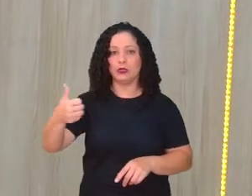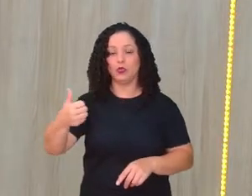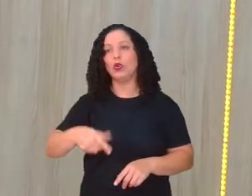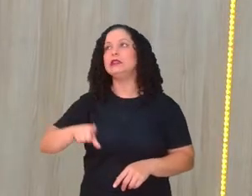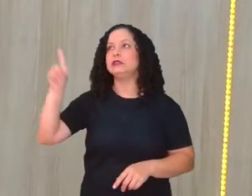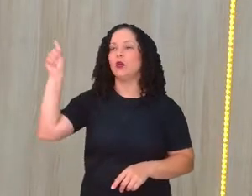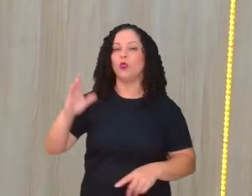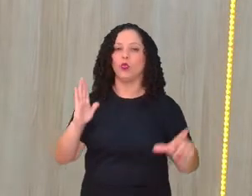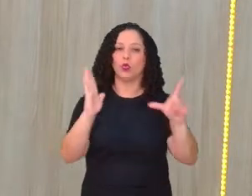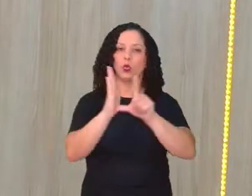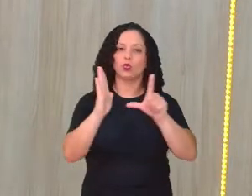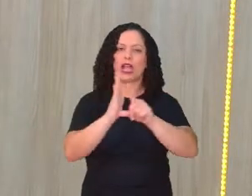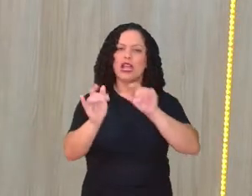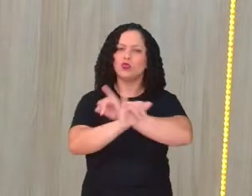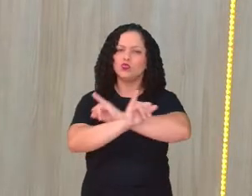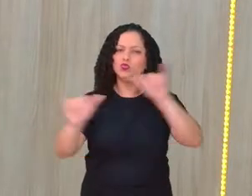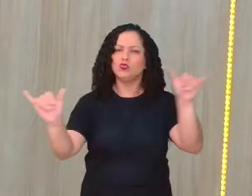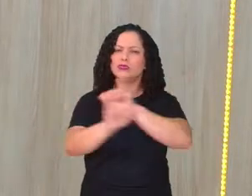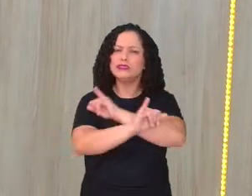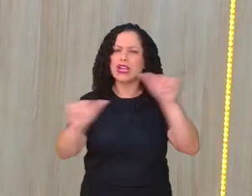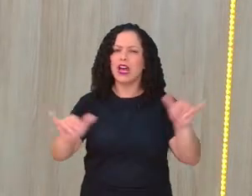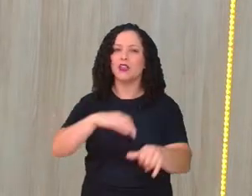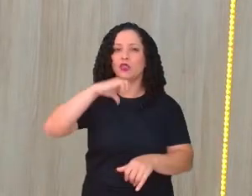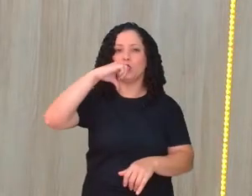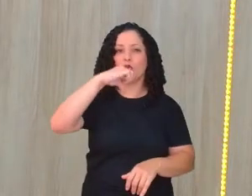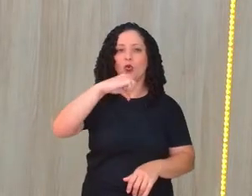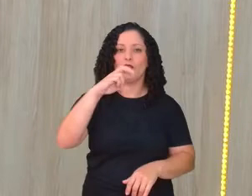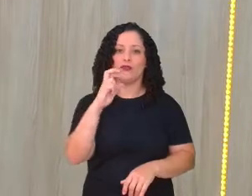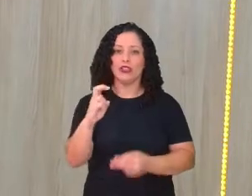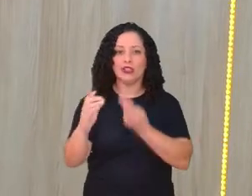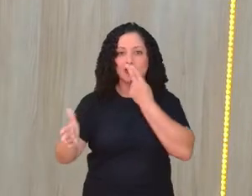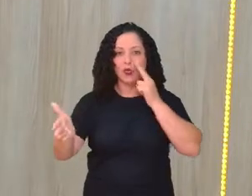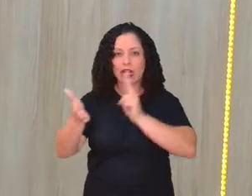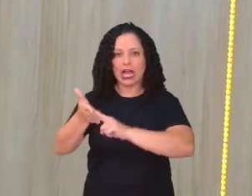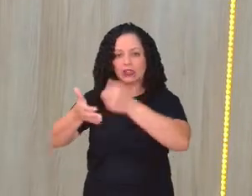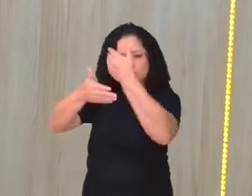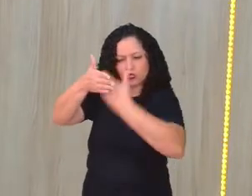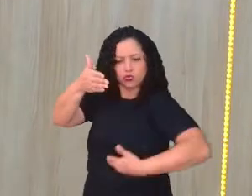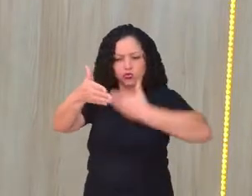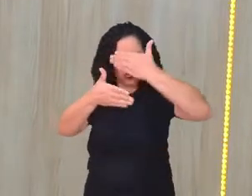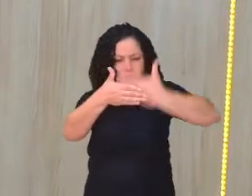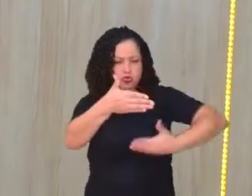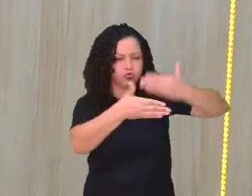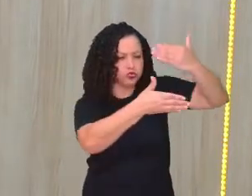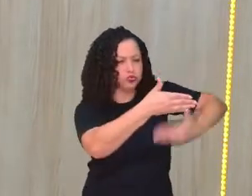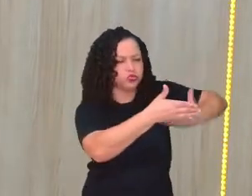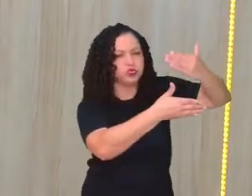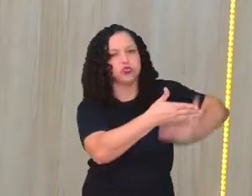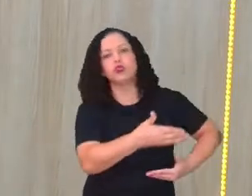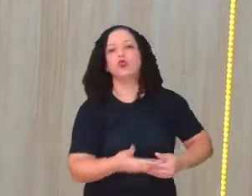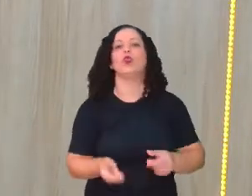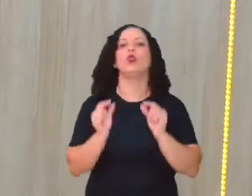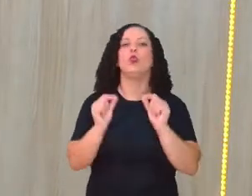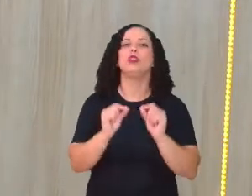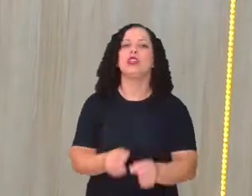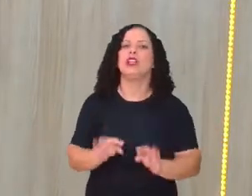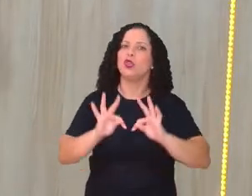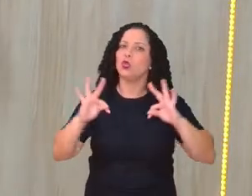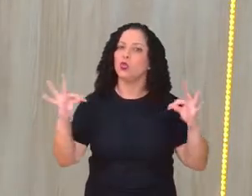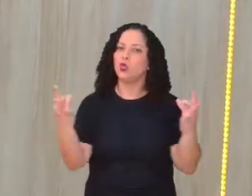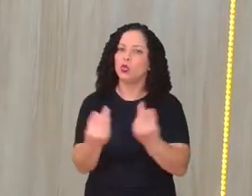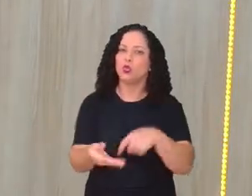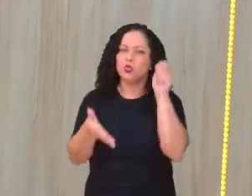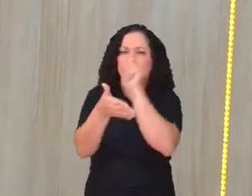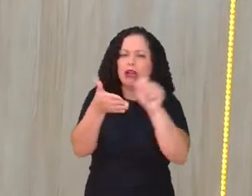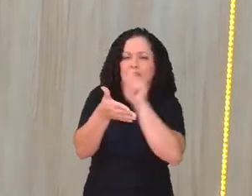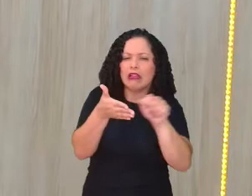divulga as 95 teses contrárias aos atos ou dogmas da igreja. Faz isso onde? Ele pega tudo aquilo ali, escreve, fixa